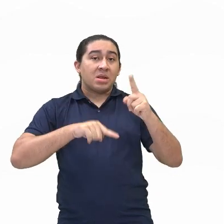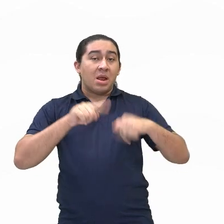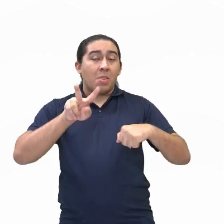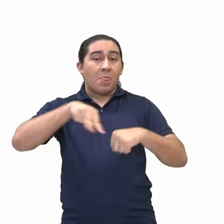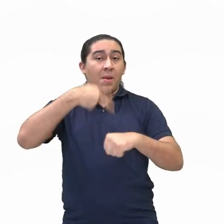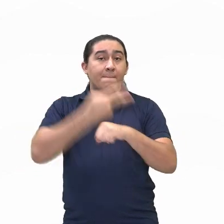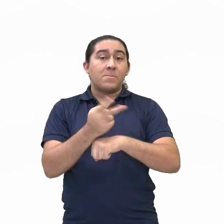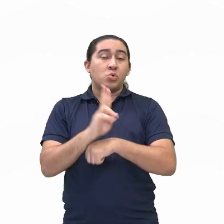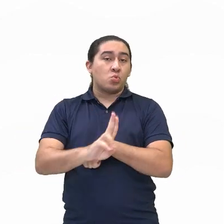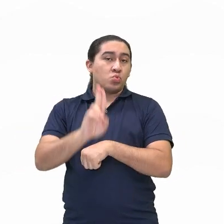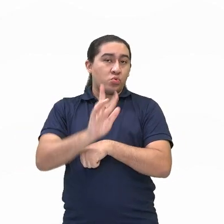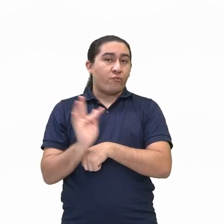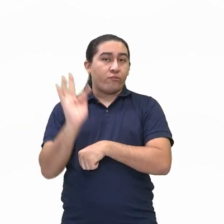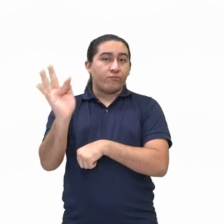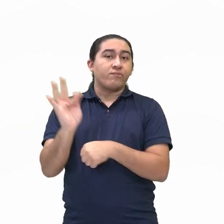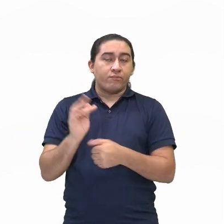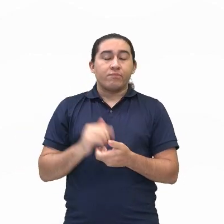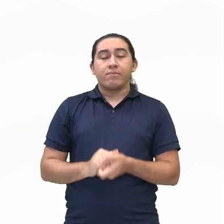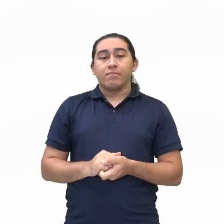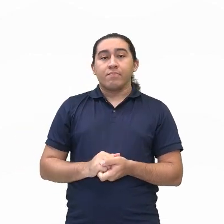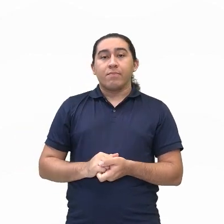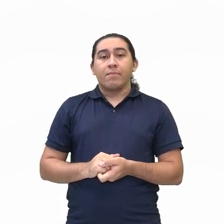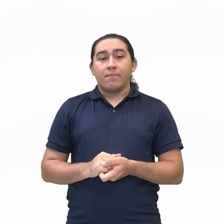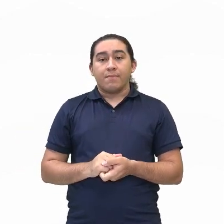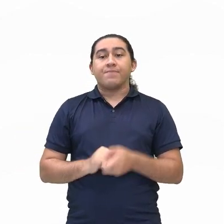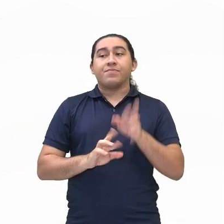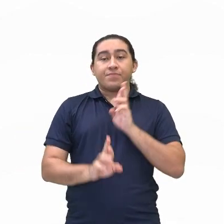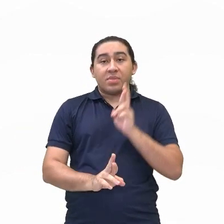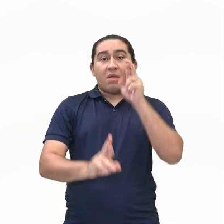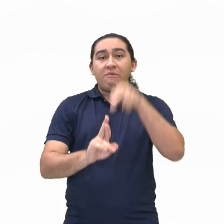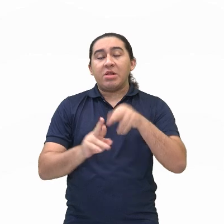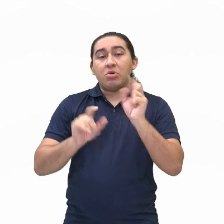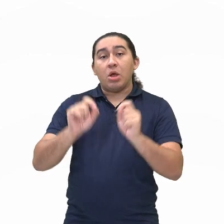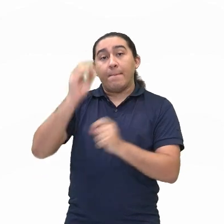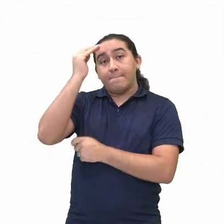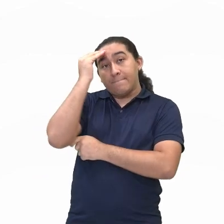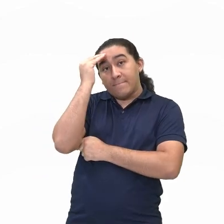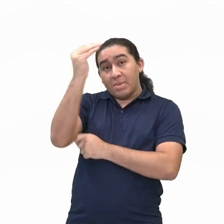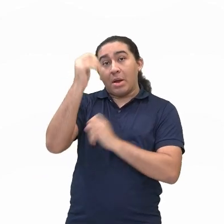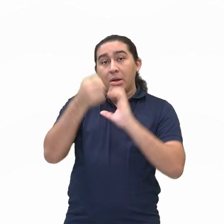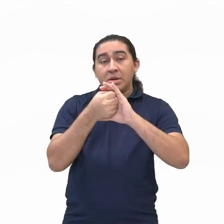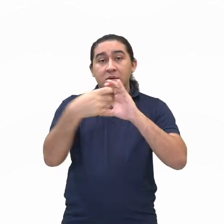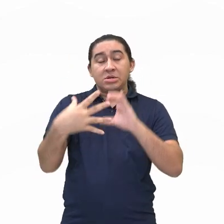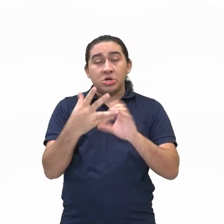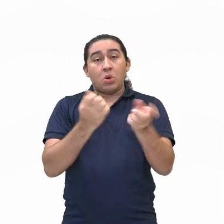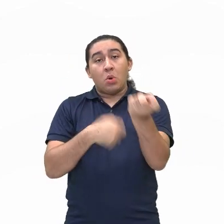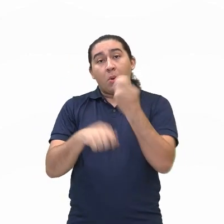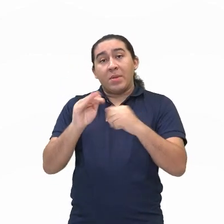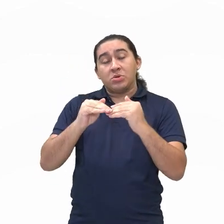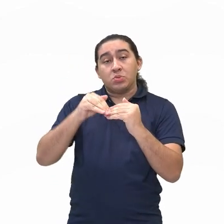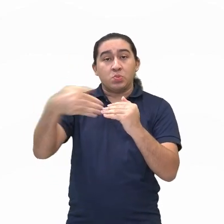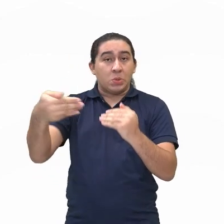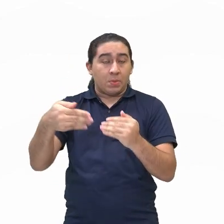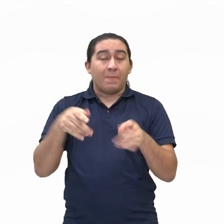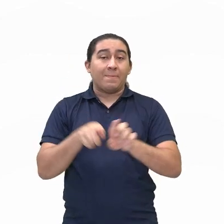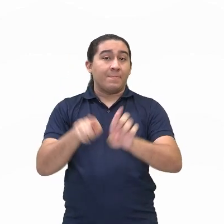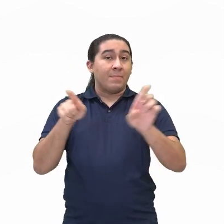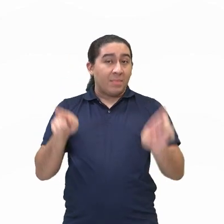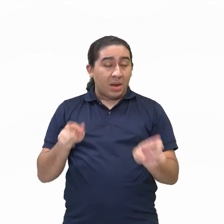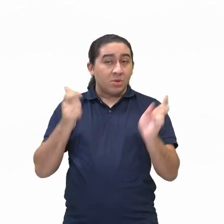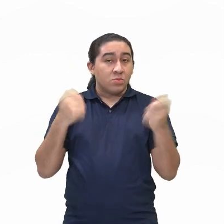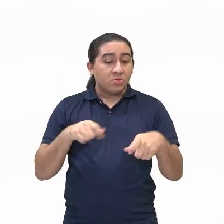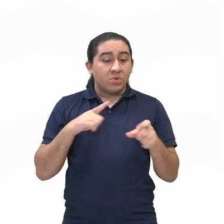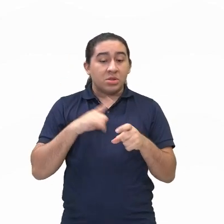usada futuramente, tá? Isso ligado a esses principais componentes do comércio exterior. Mas além das exportações e